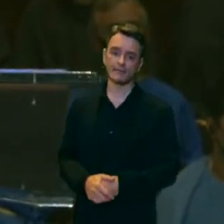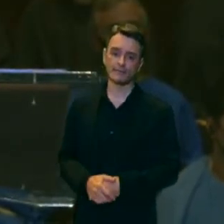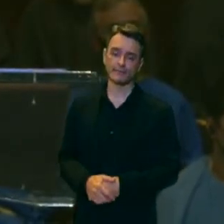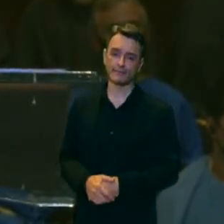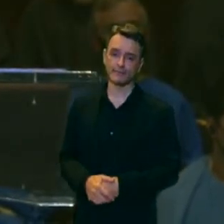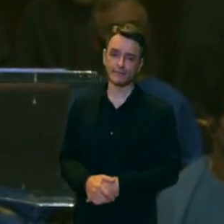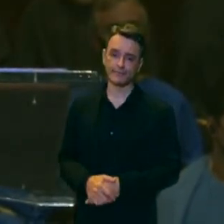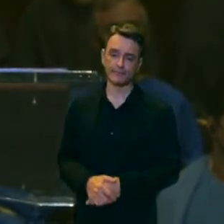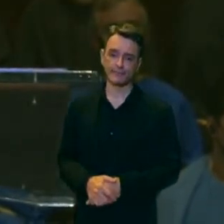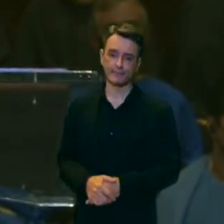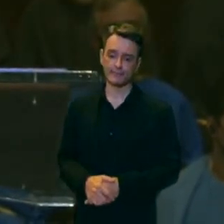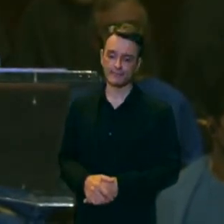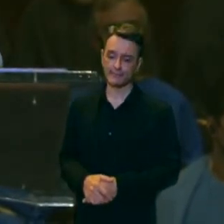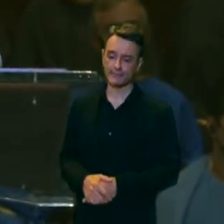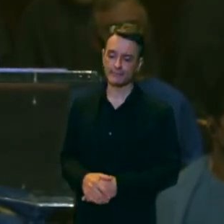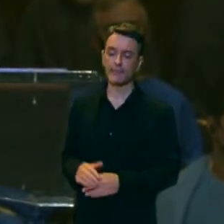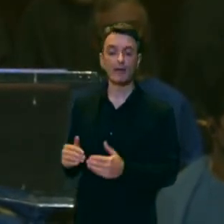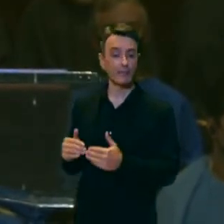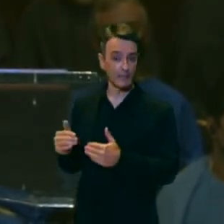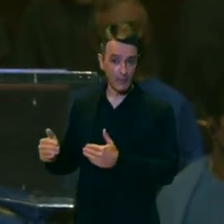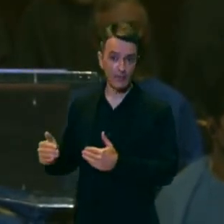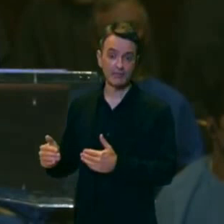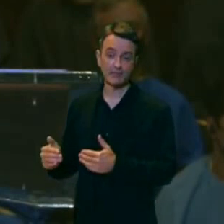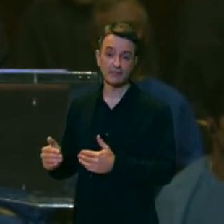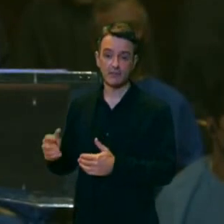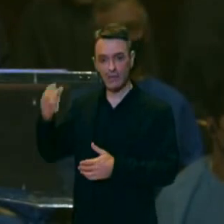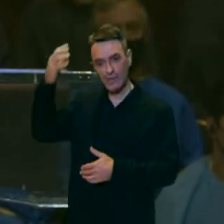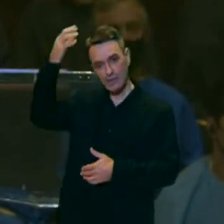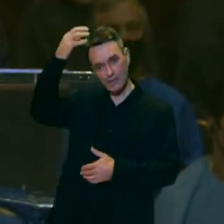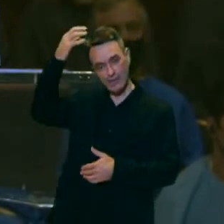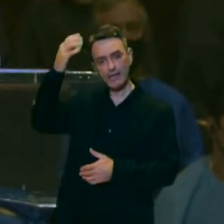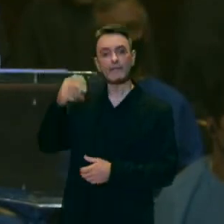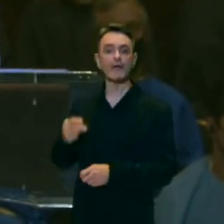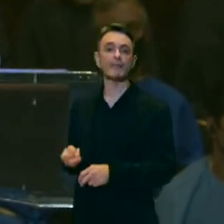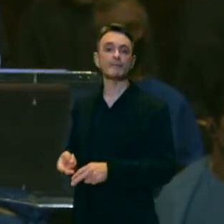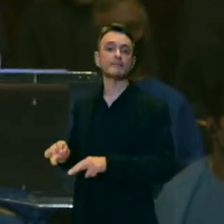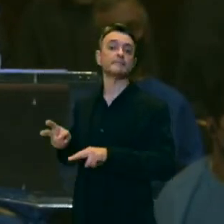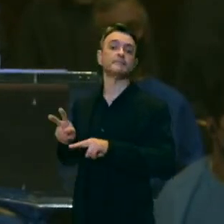Poucos dias depois dessa conversa, Zedequias vai ser preso.